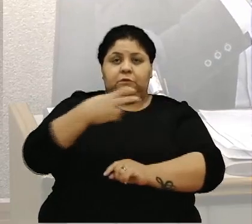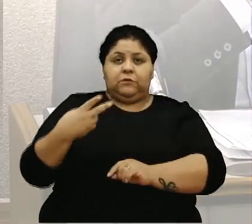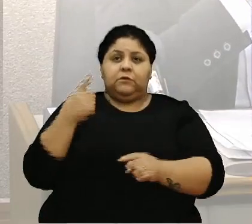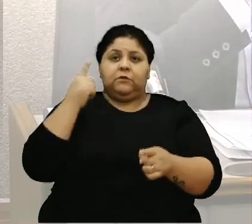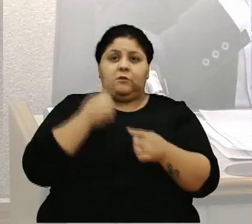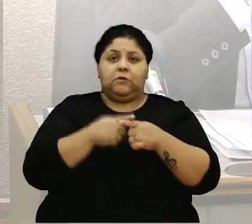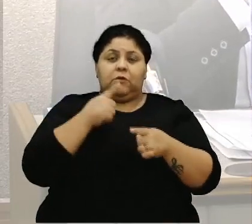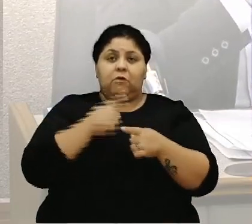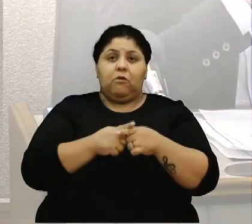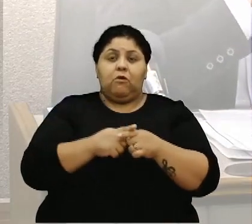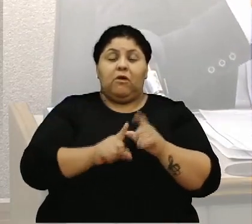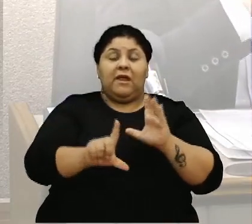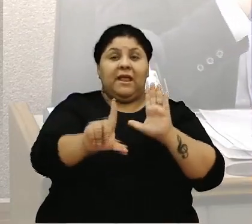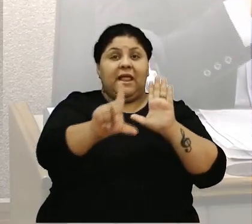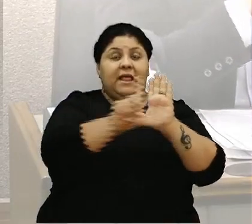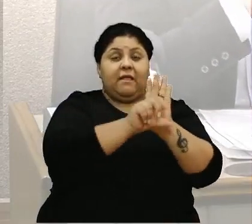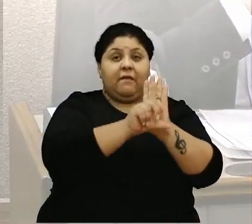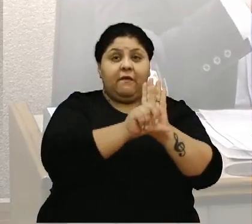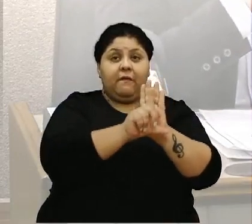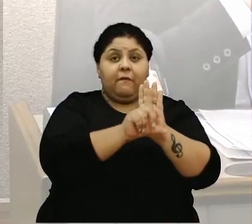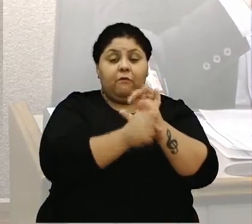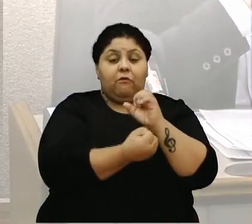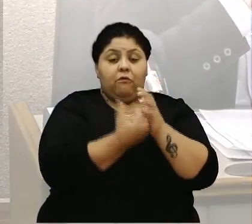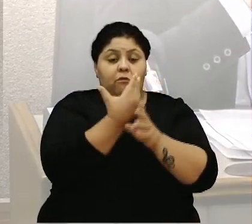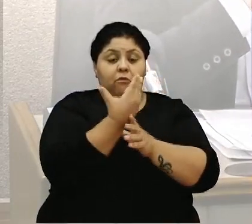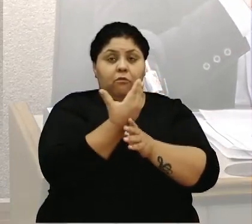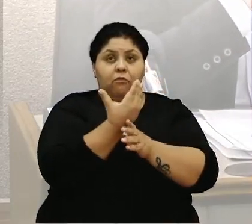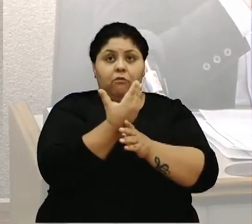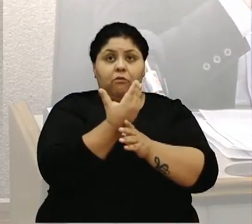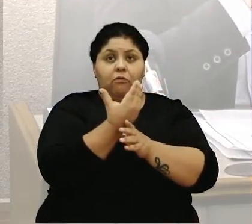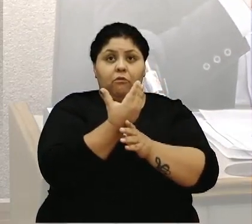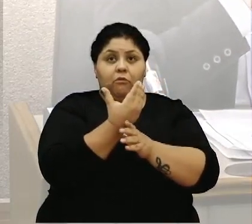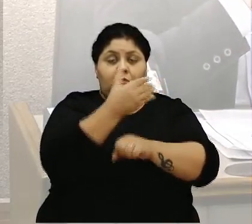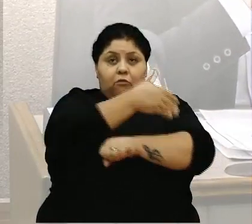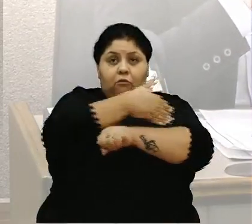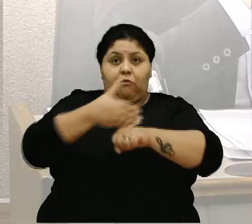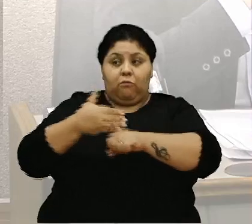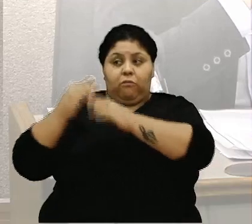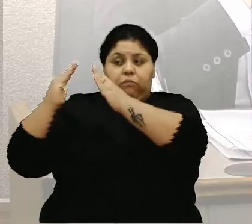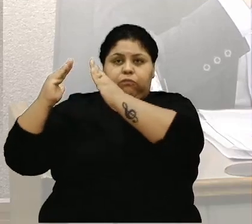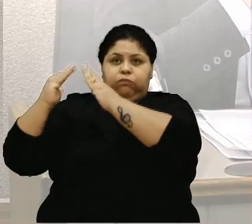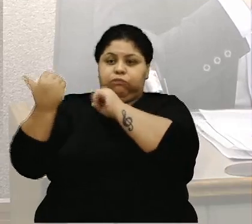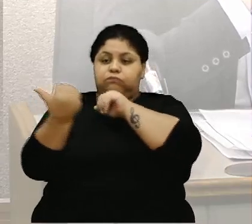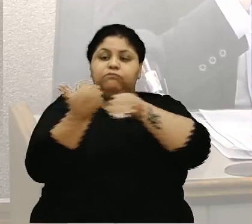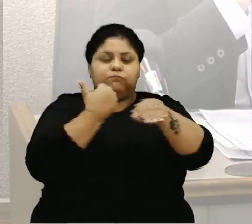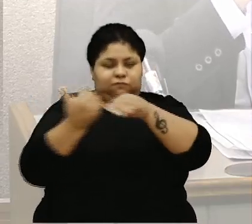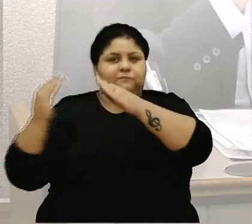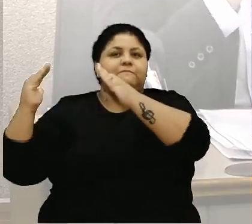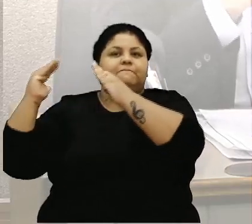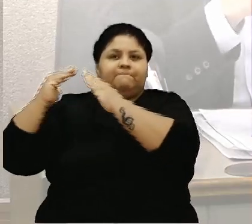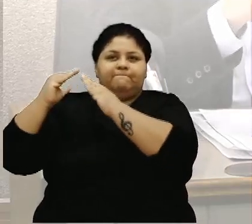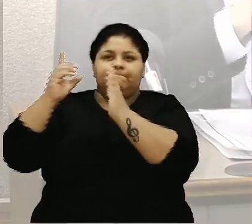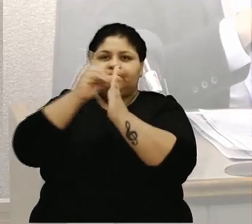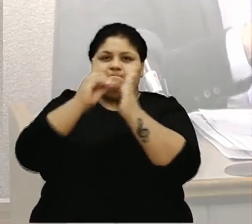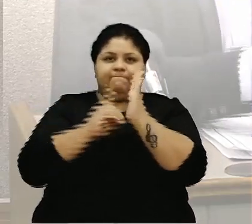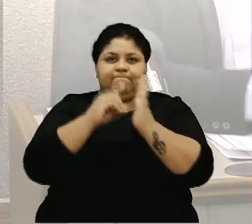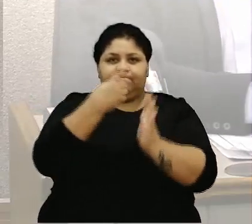da previsão legal para a implantação do binário da Avenida São Leopoldo, conforme decreto número